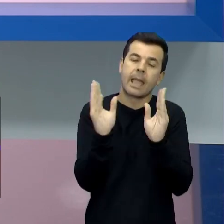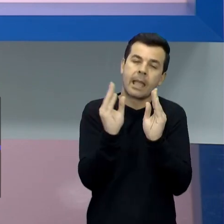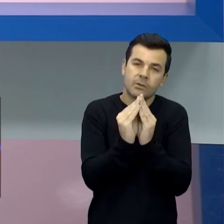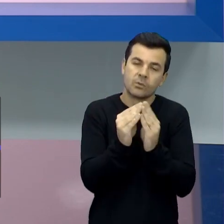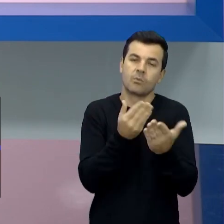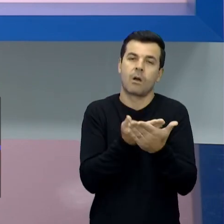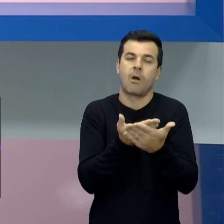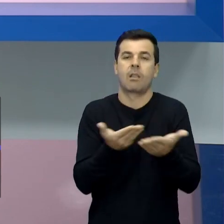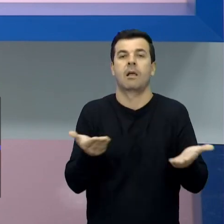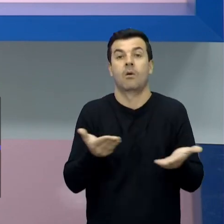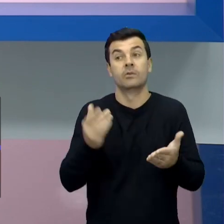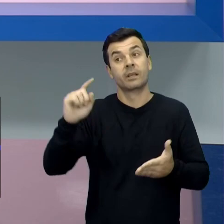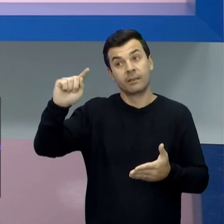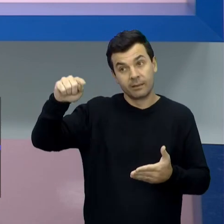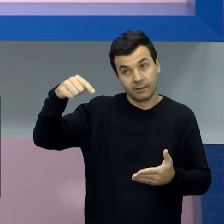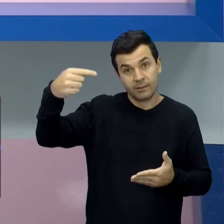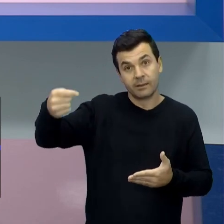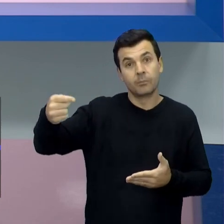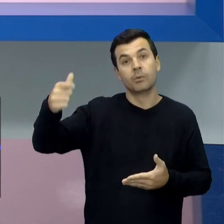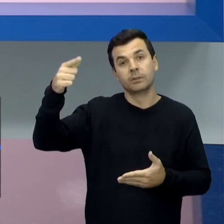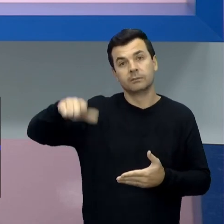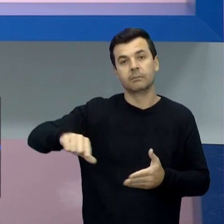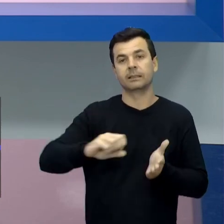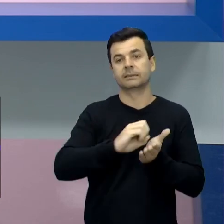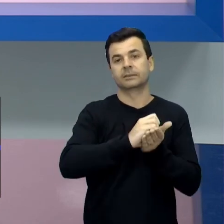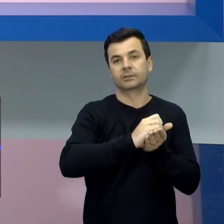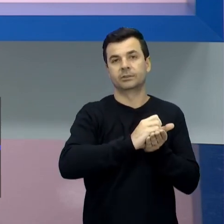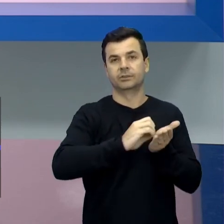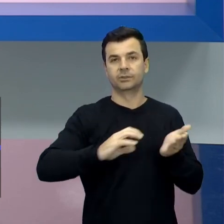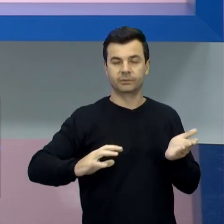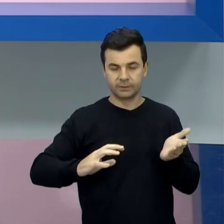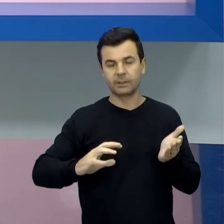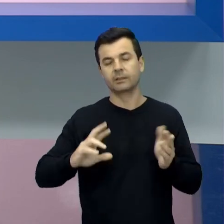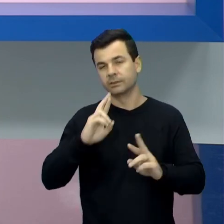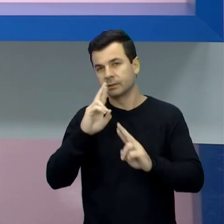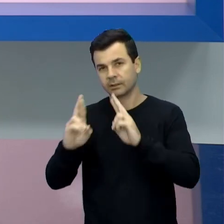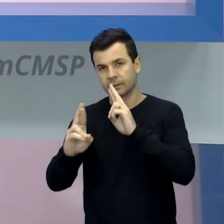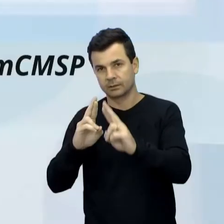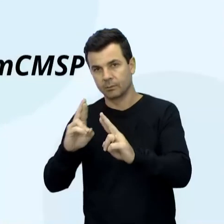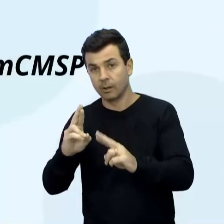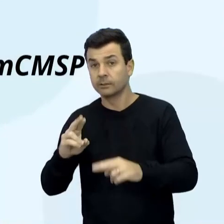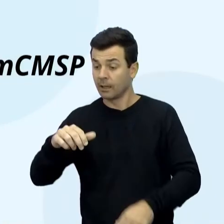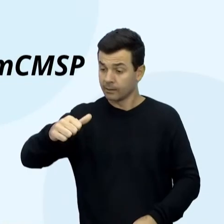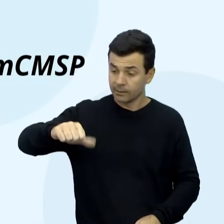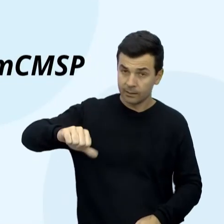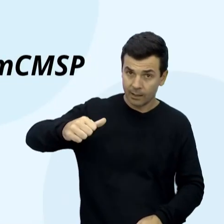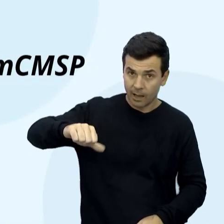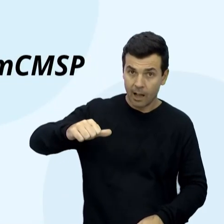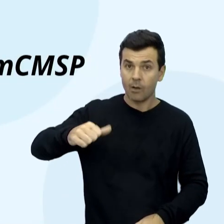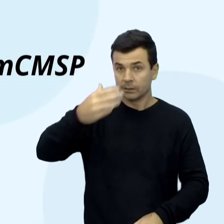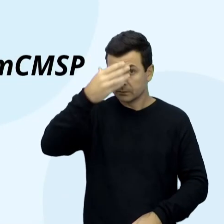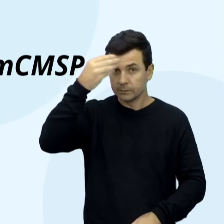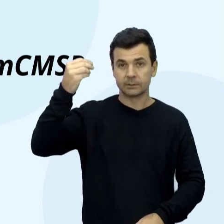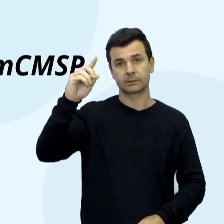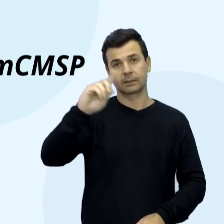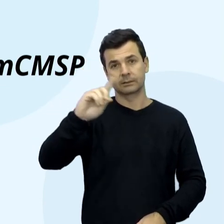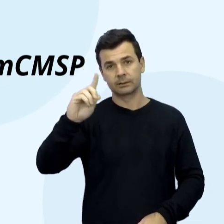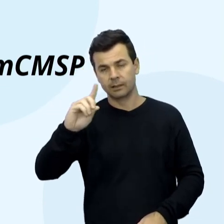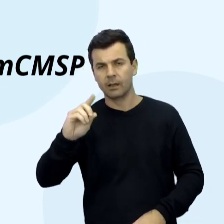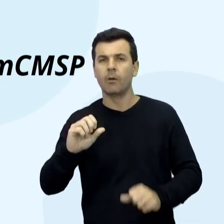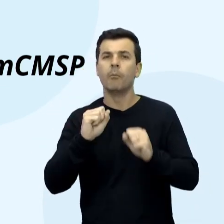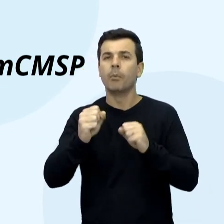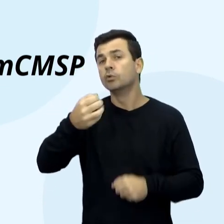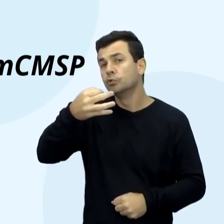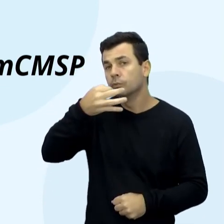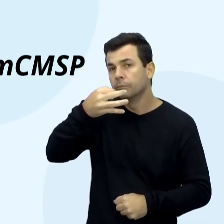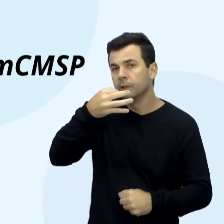aula a gente responde aí as atividades, né? Começa a responder. Não deixe de avaliar o nosso conteúdo. Se possível, comente o que